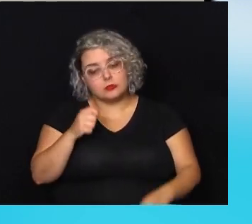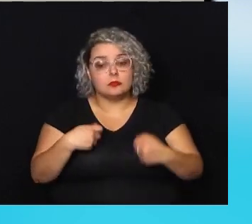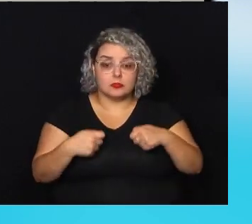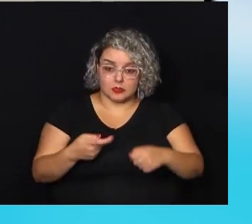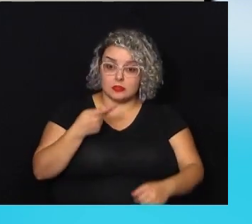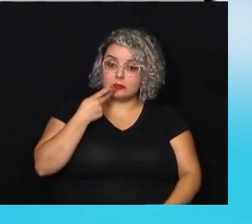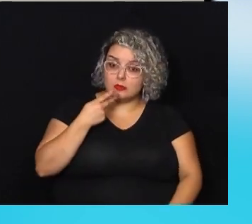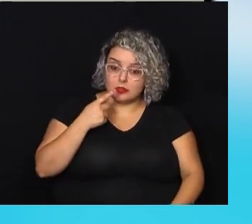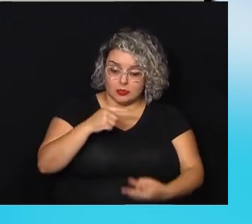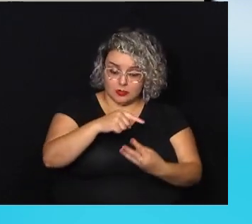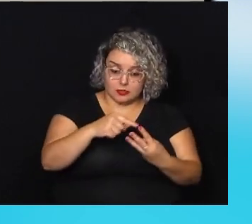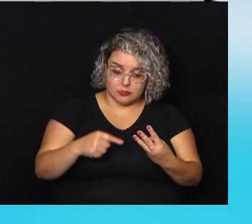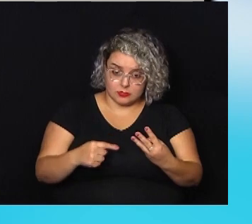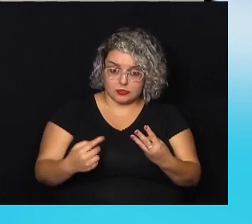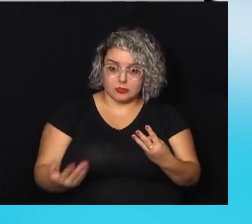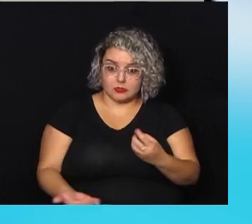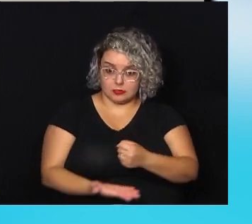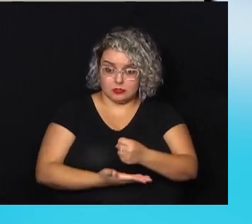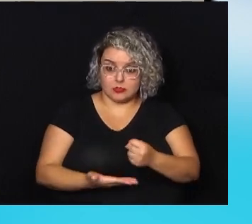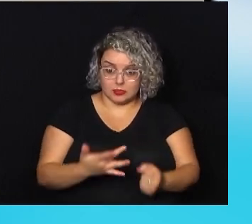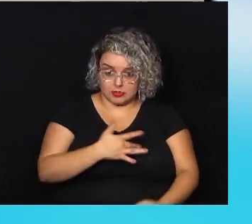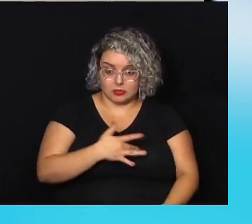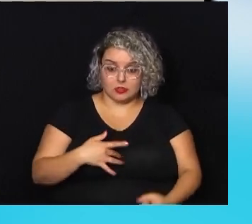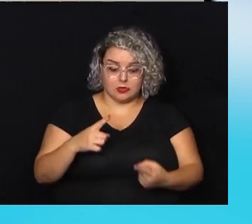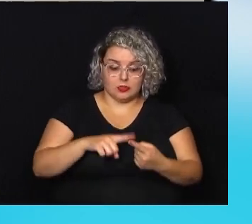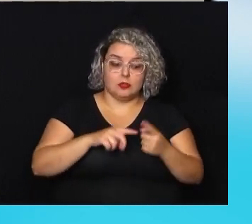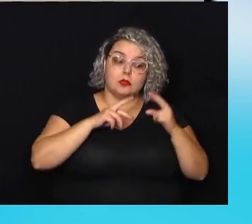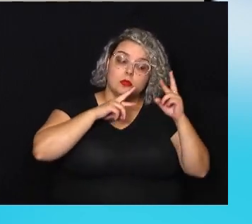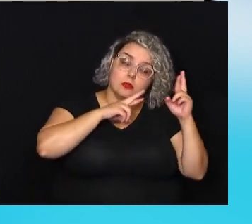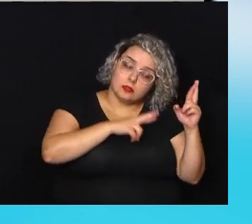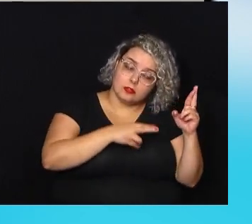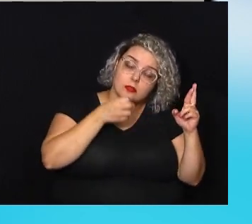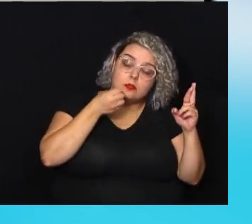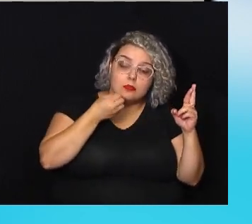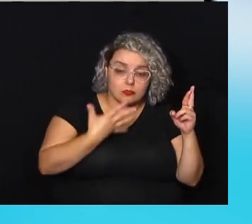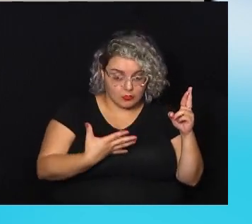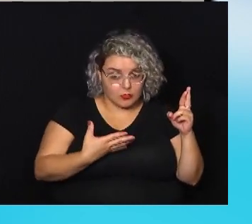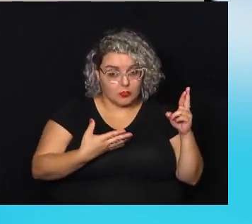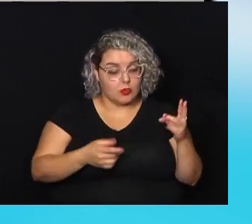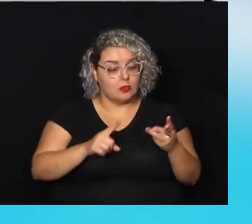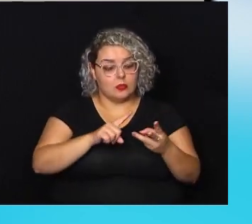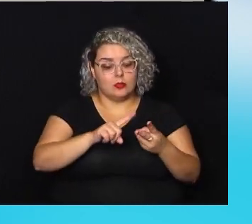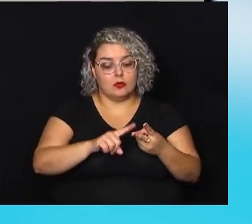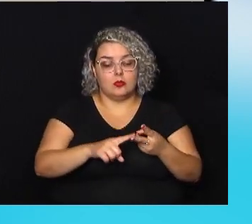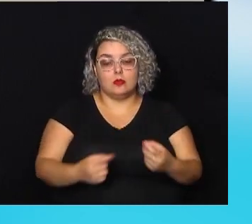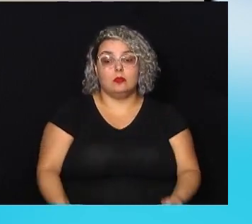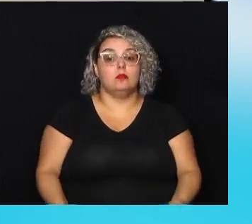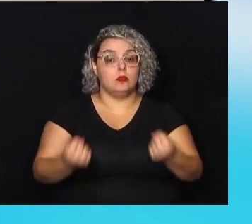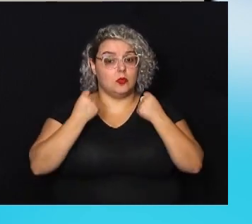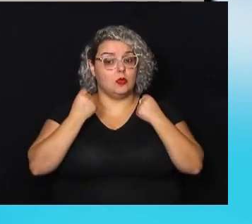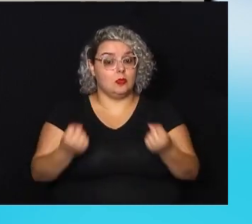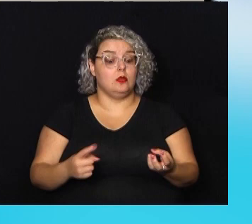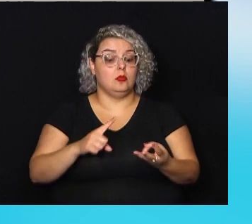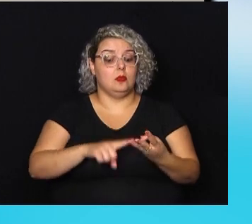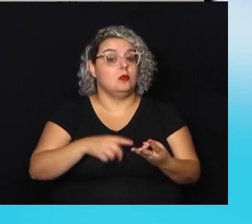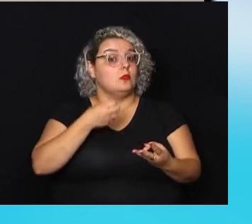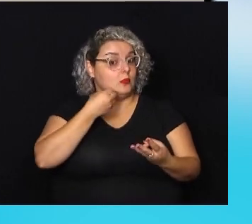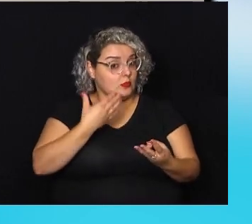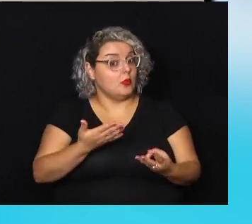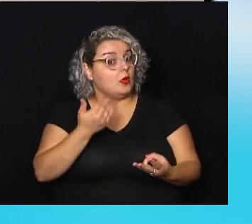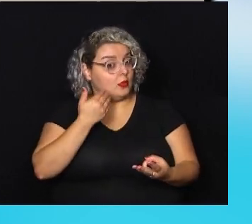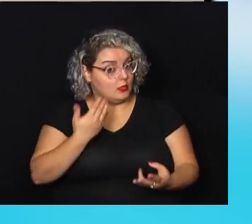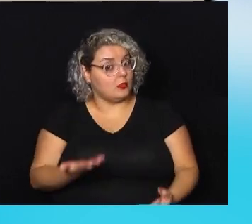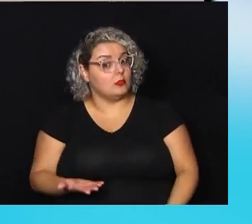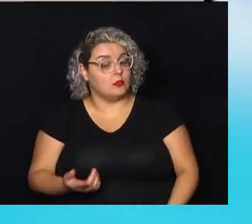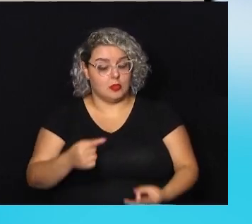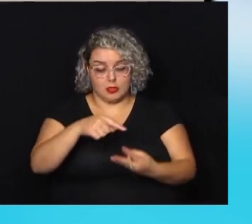de sono, a gente não pode deixar de falar do tripé essencial da saúde, que é um sono de boa qualidade, atividade